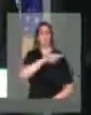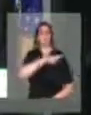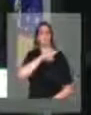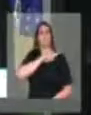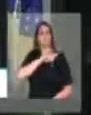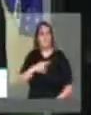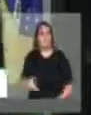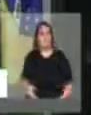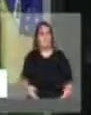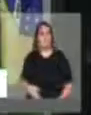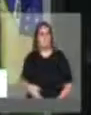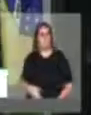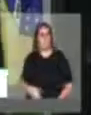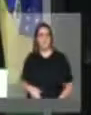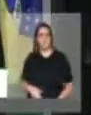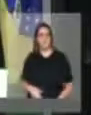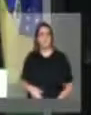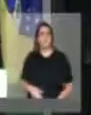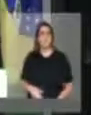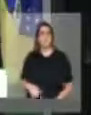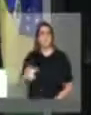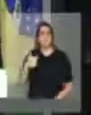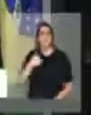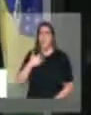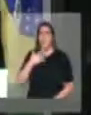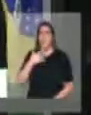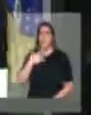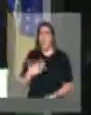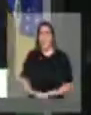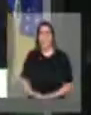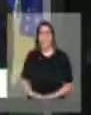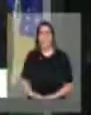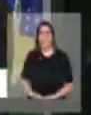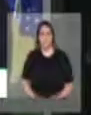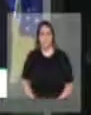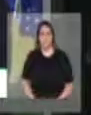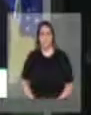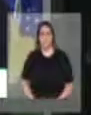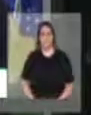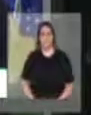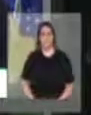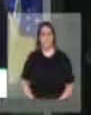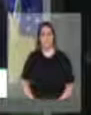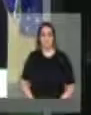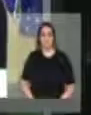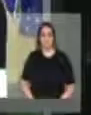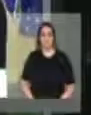responsáveis. Governador, eu fiquei espantado com